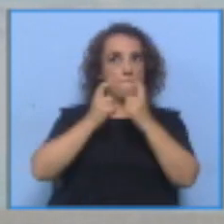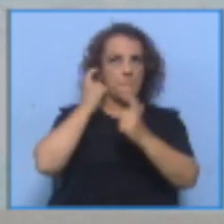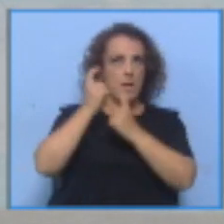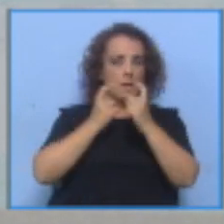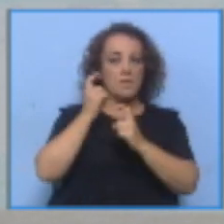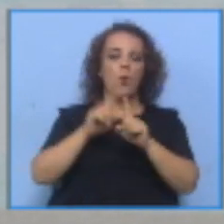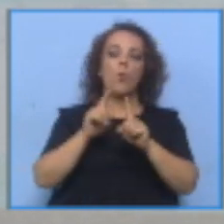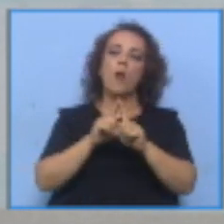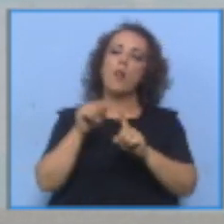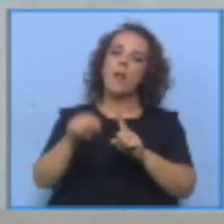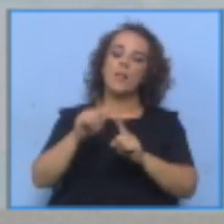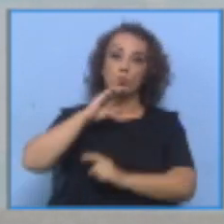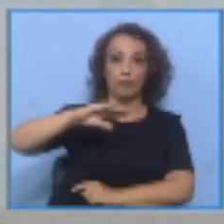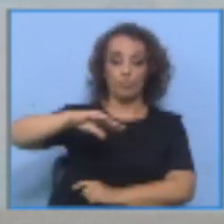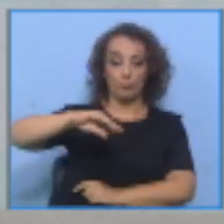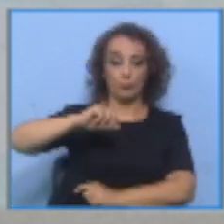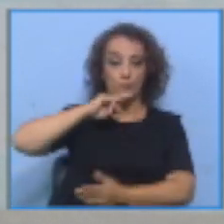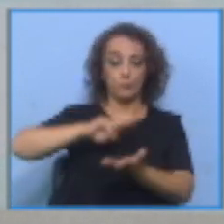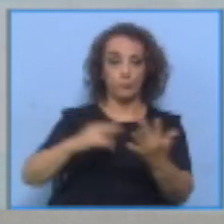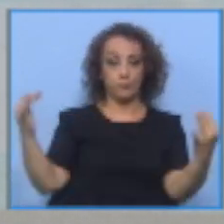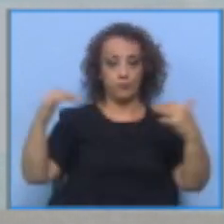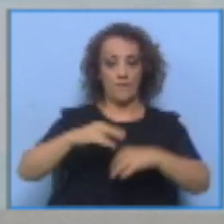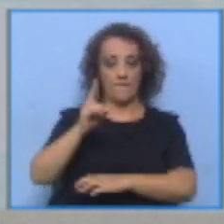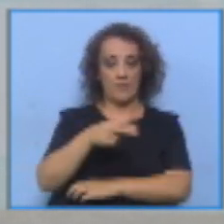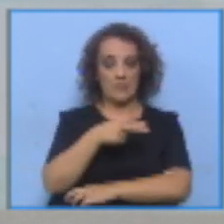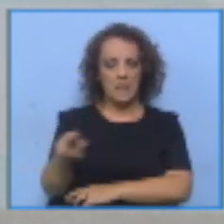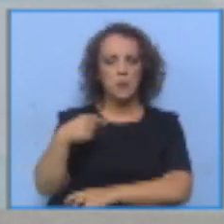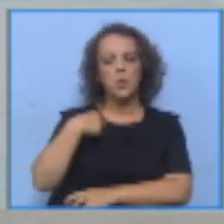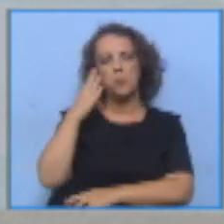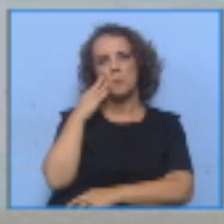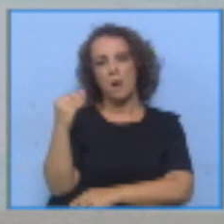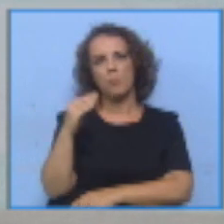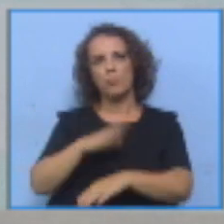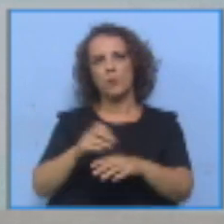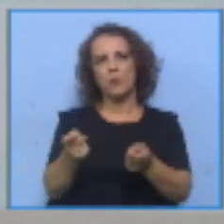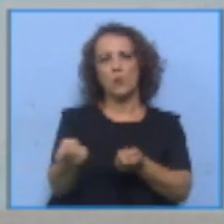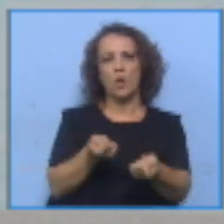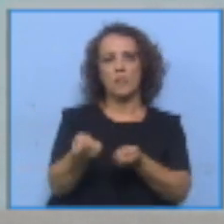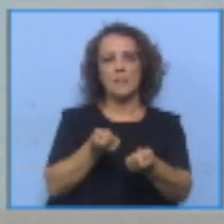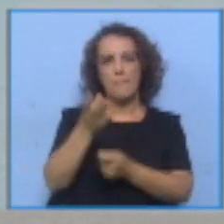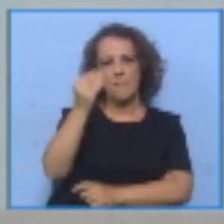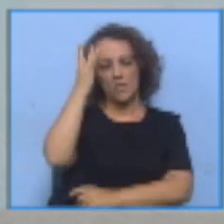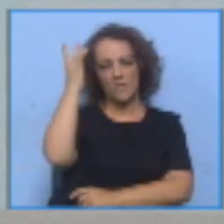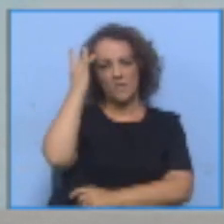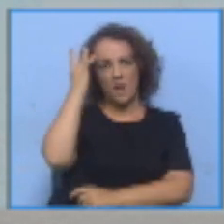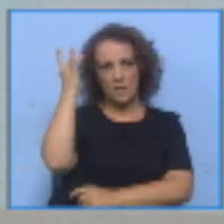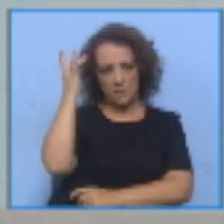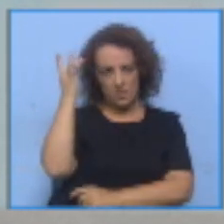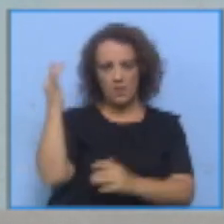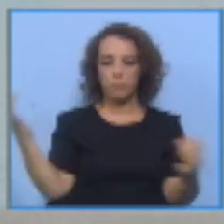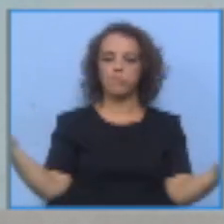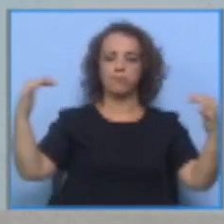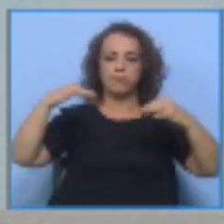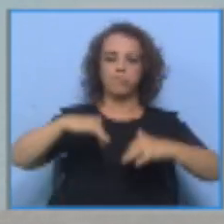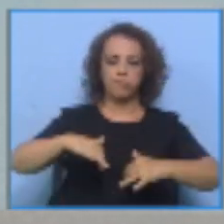realização final do sínodo no Vaticano, primeiro será logisticamente é mais fácil encontrar lugar